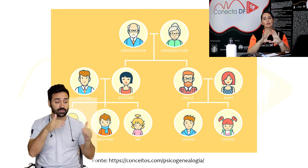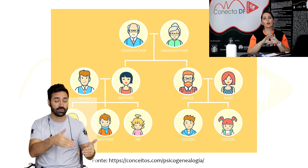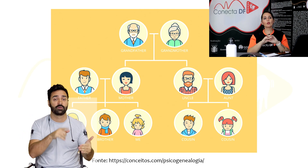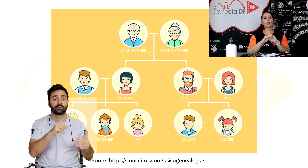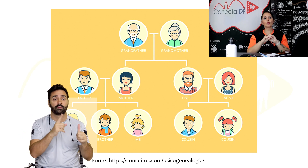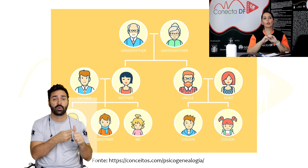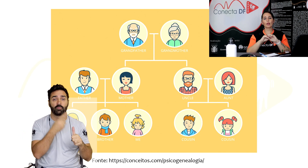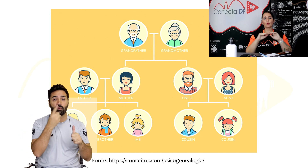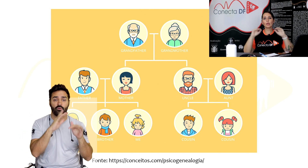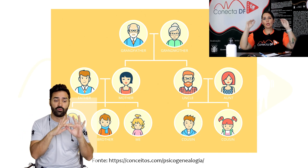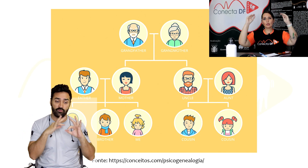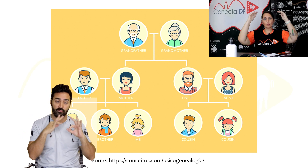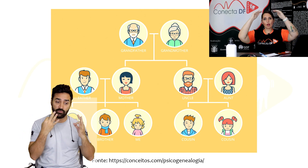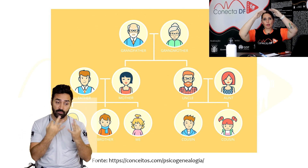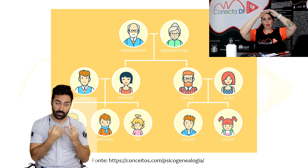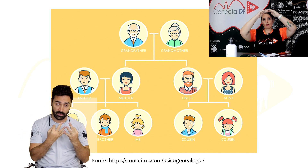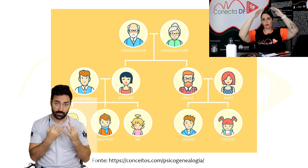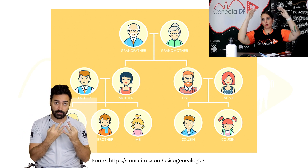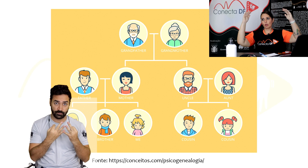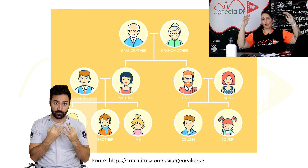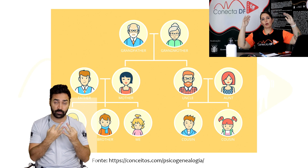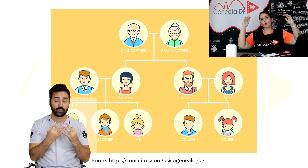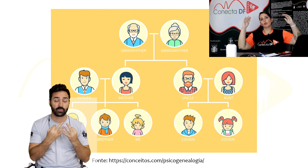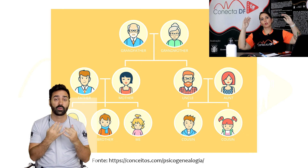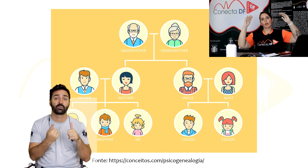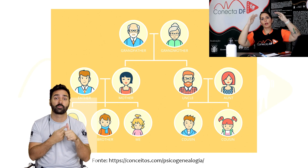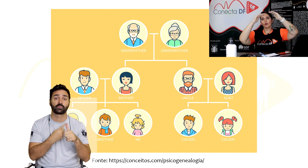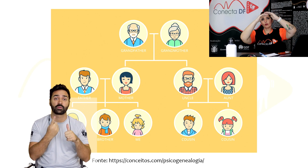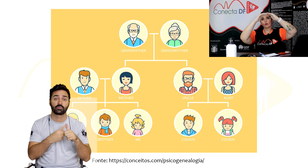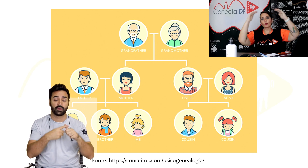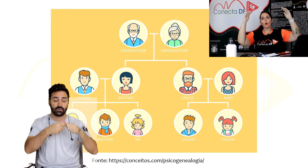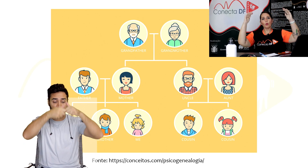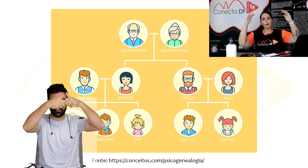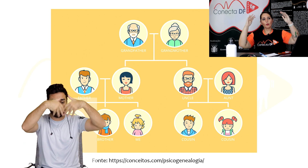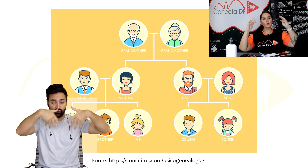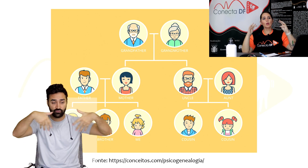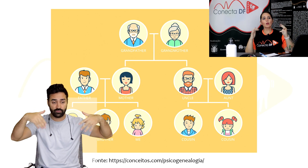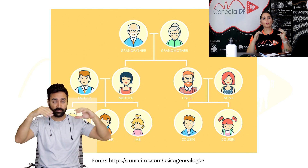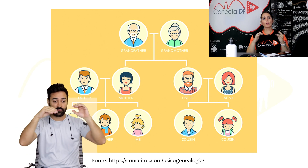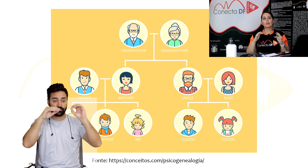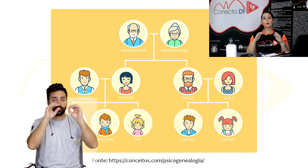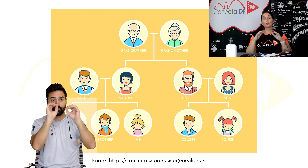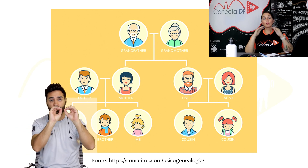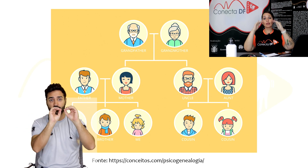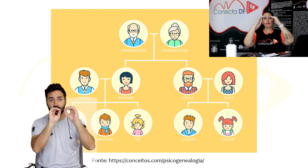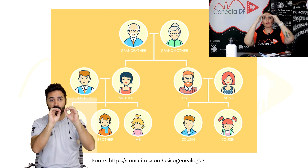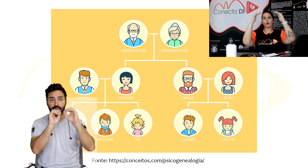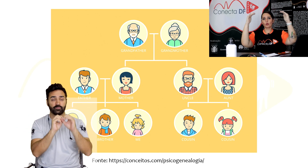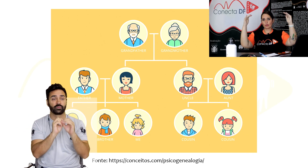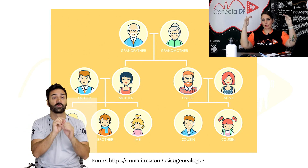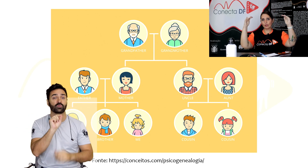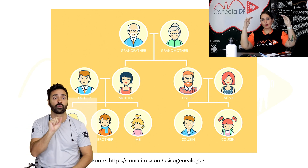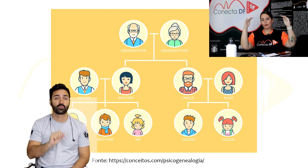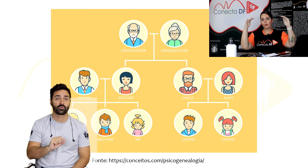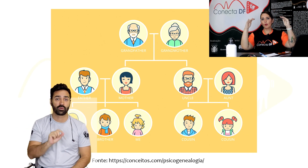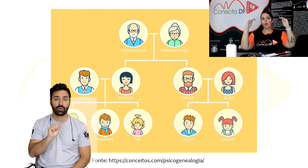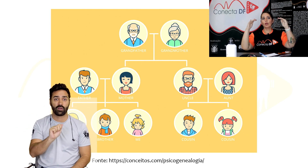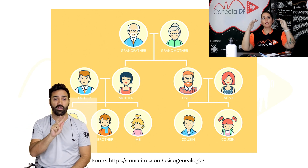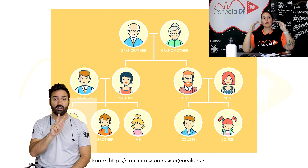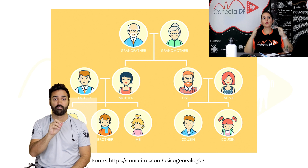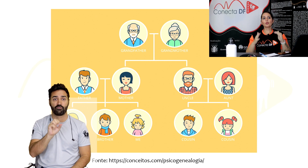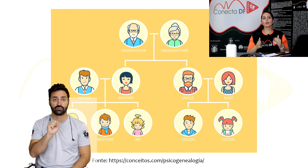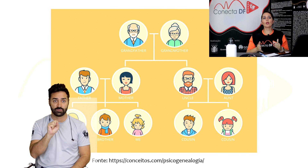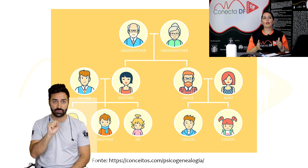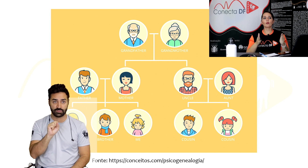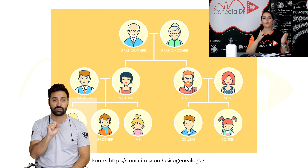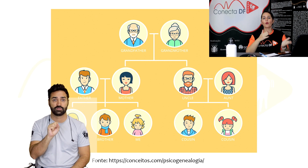né? Então, a gente tem no início lá da árvore genealógica, lá no topo, nós temos os avós, né? E